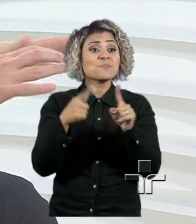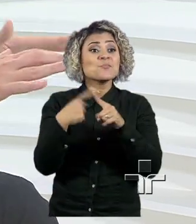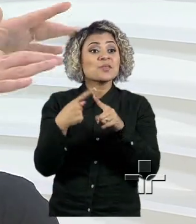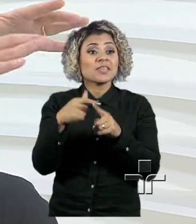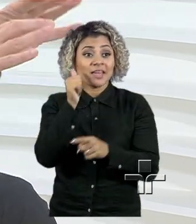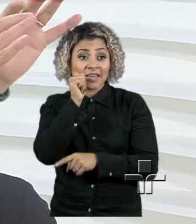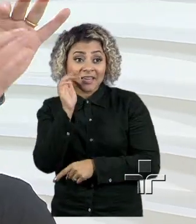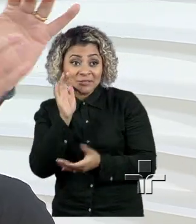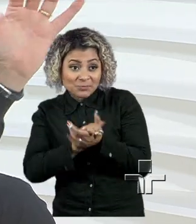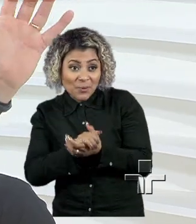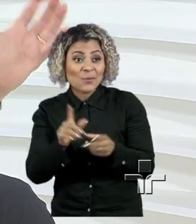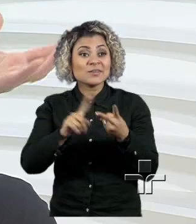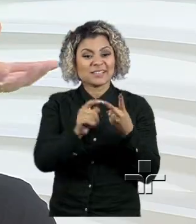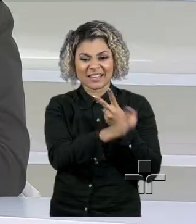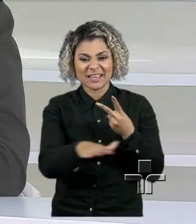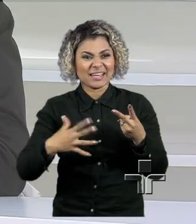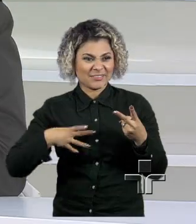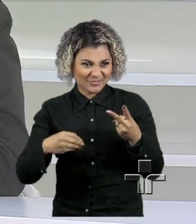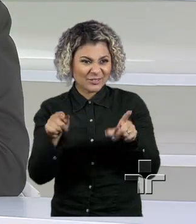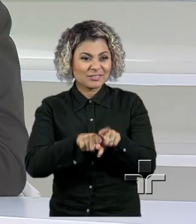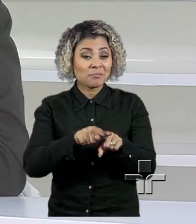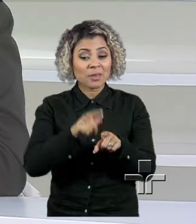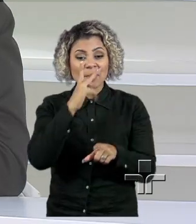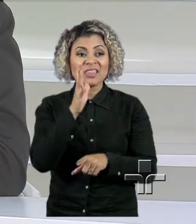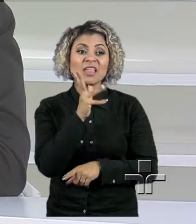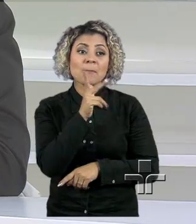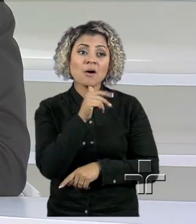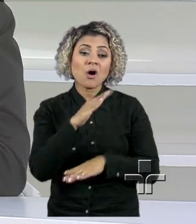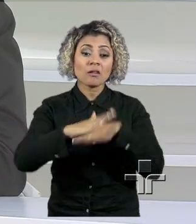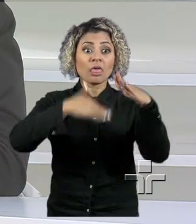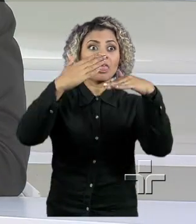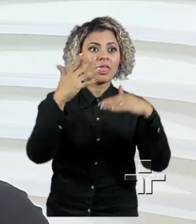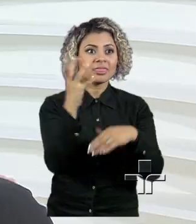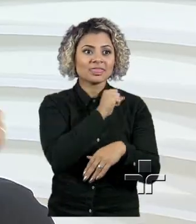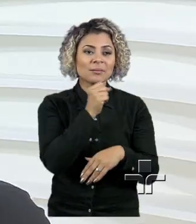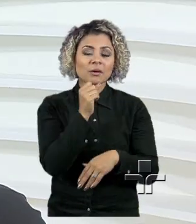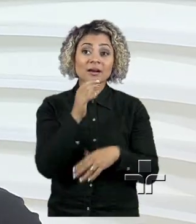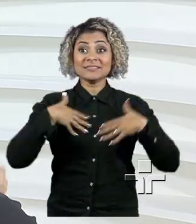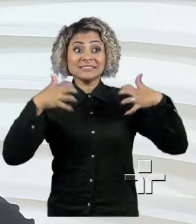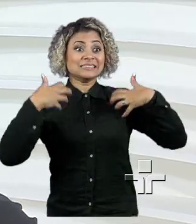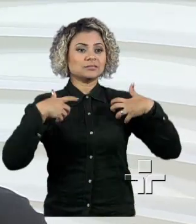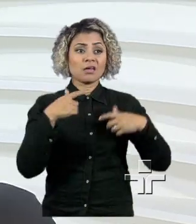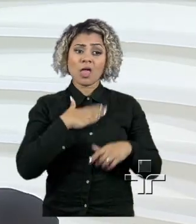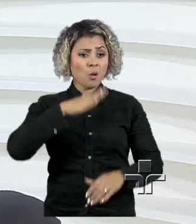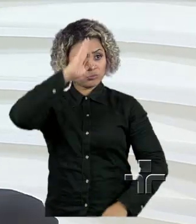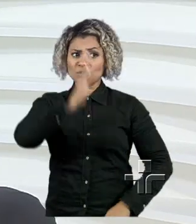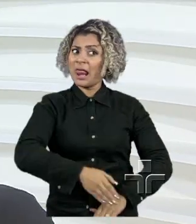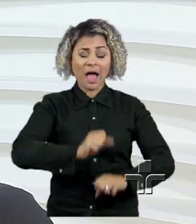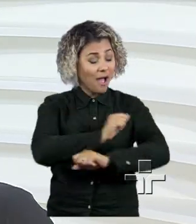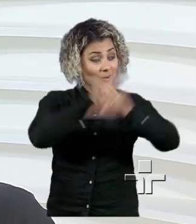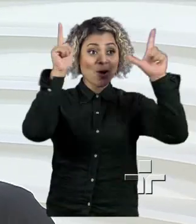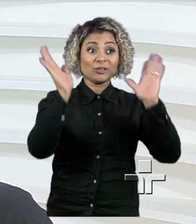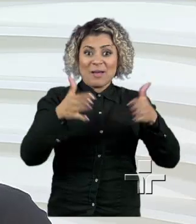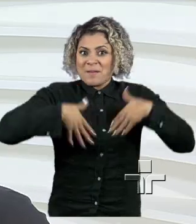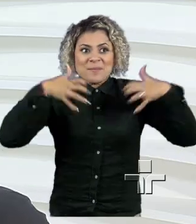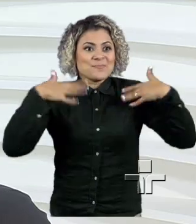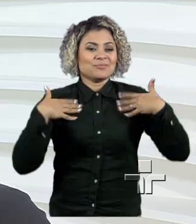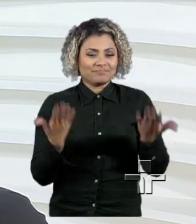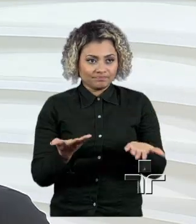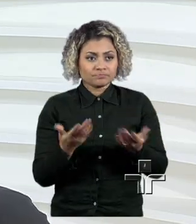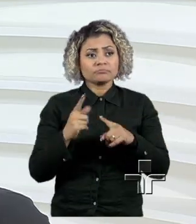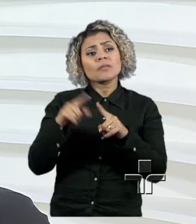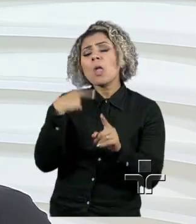as crianças são um pouquinho mais, eles demoram um pouquinho para pegar, e eu já acordo com a adrenalina alta. Eu falei: você